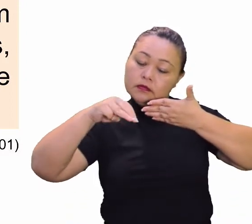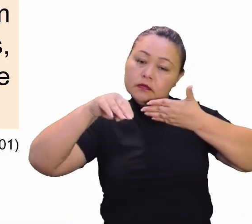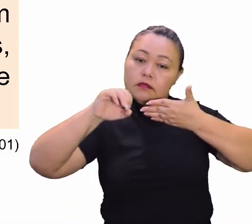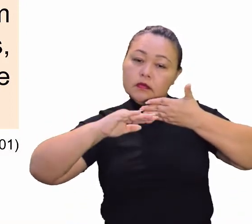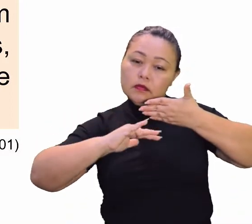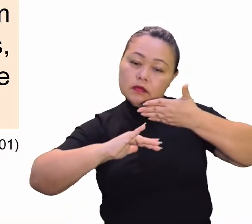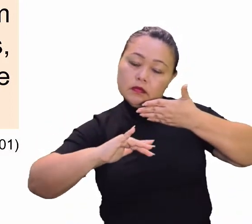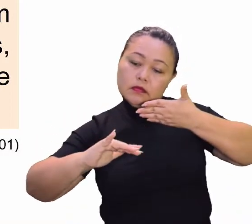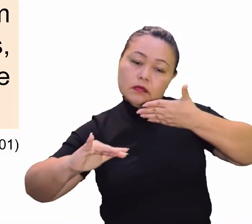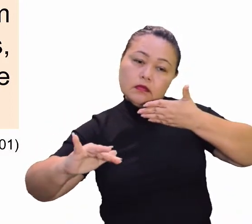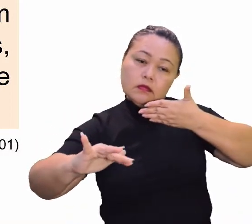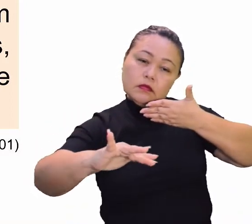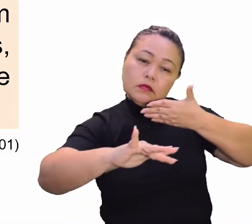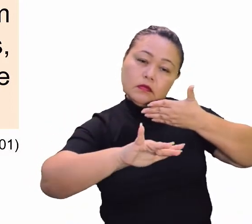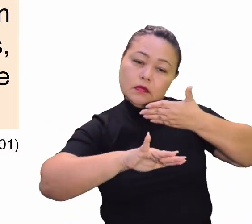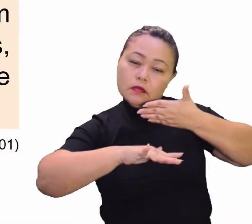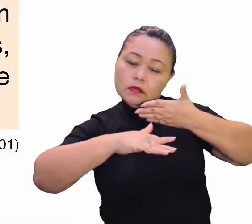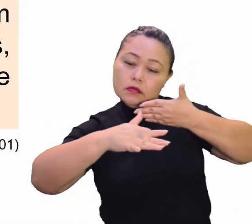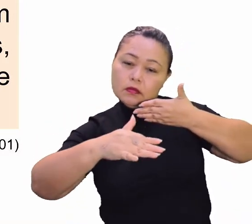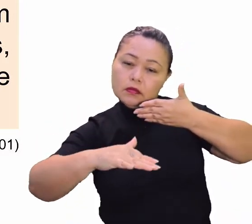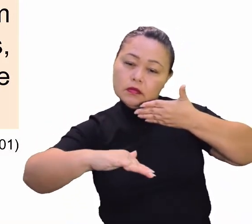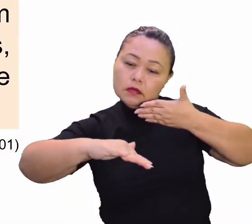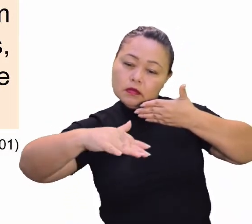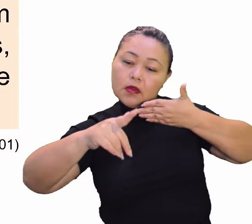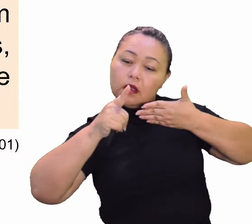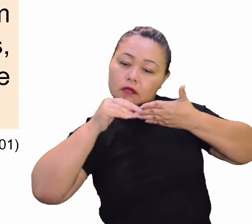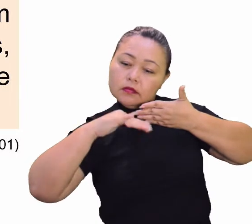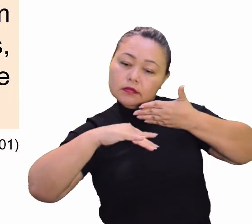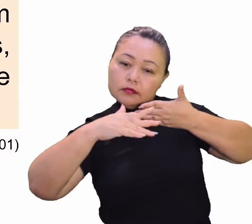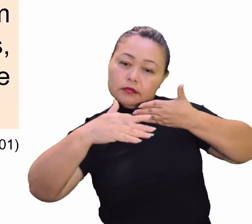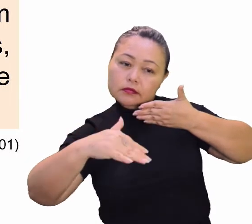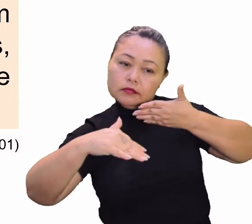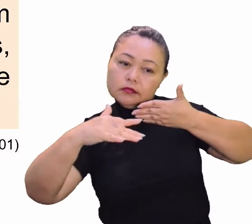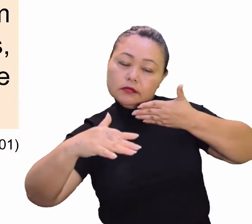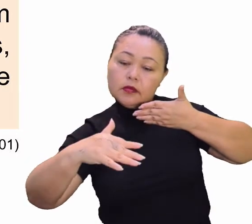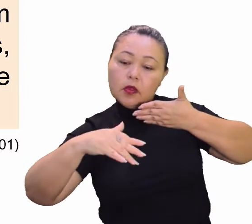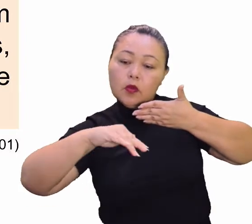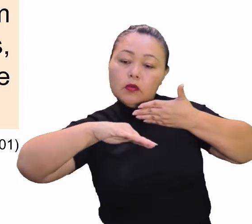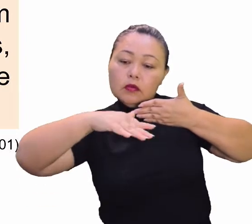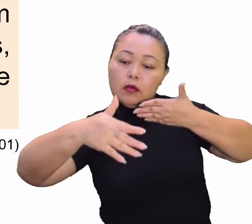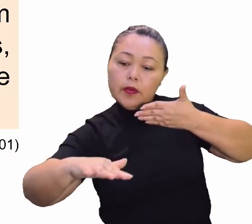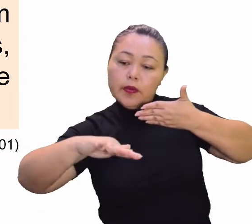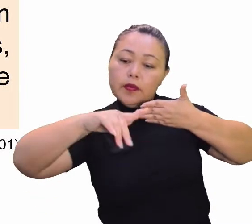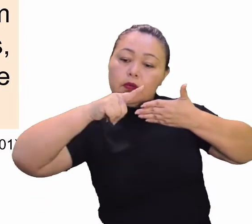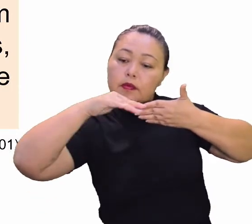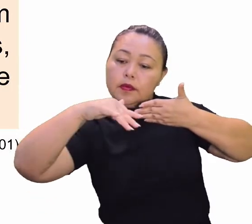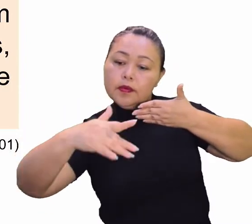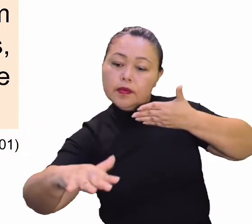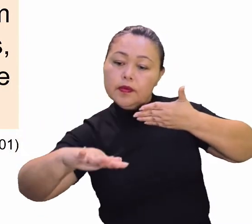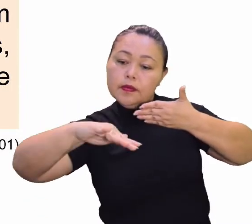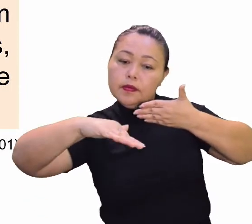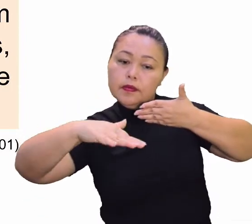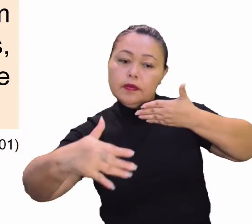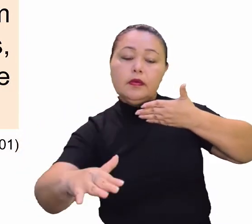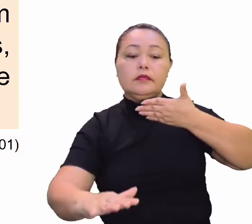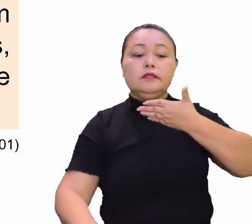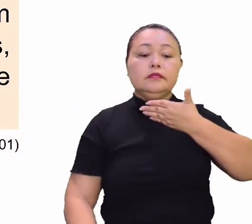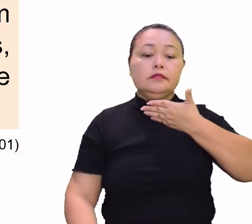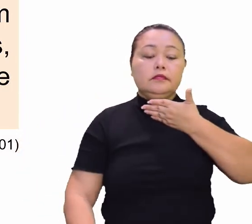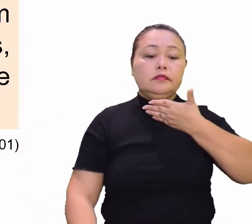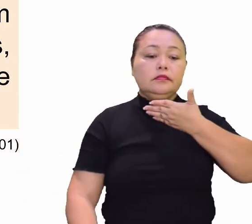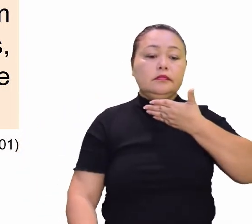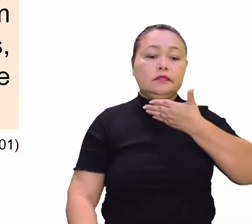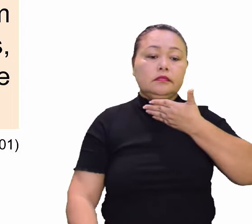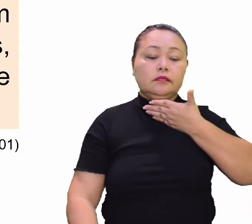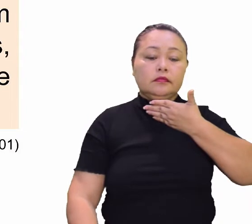terrenos planos, com algumas variações de declividade, motivados por corredeiras. Vamos botar